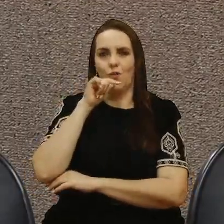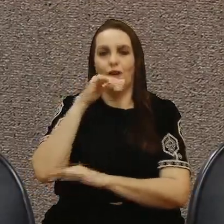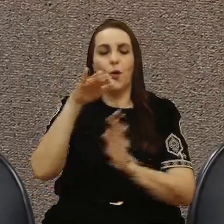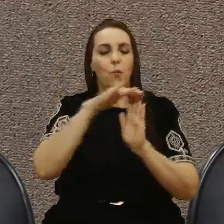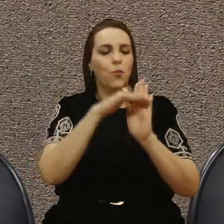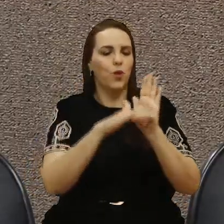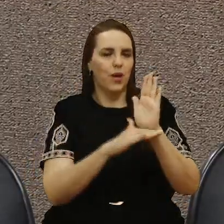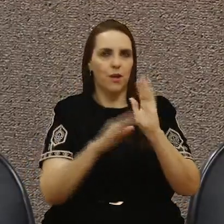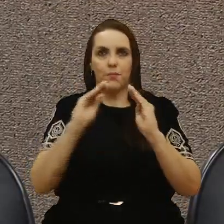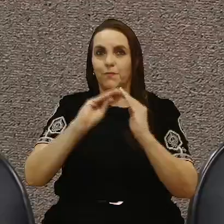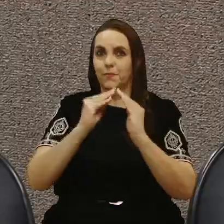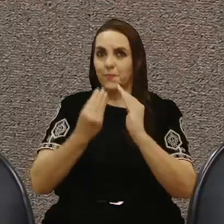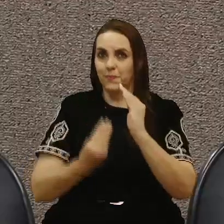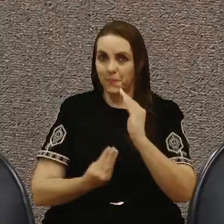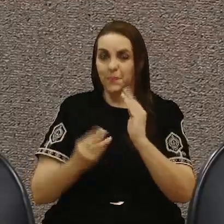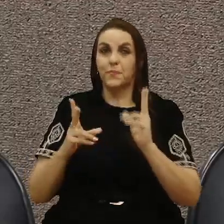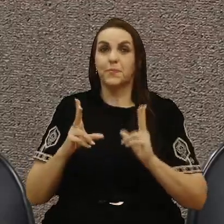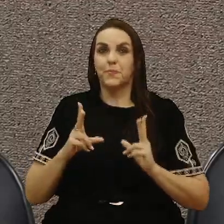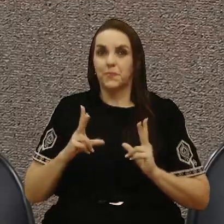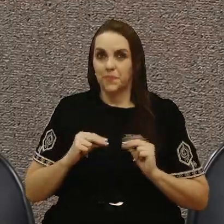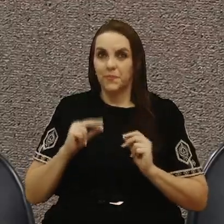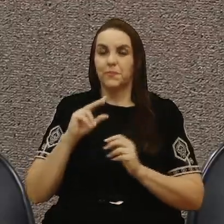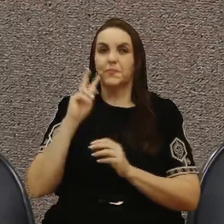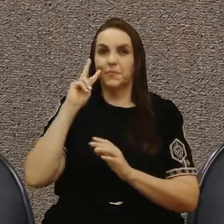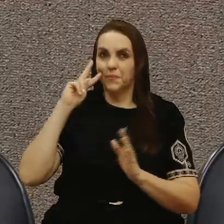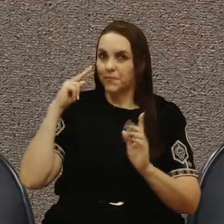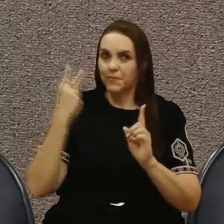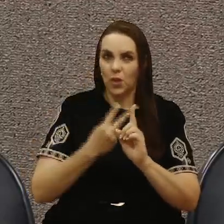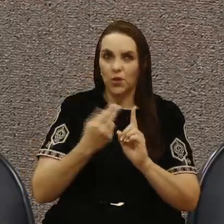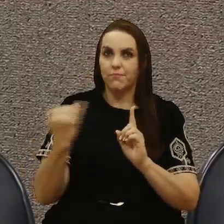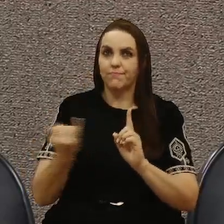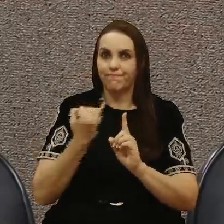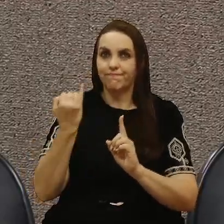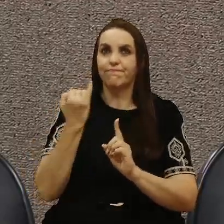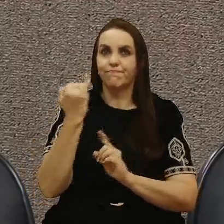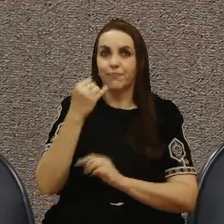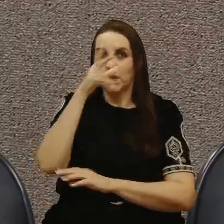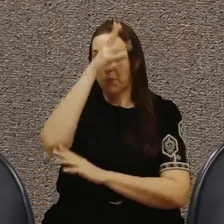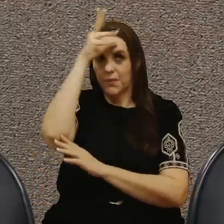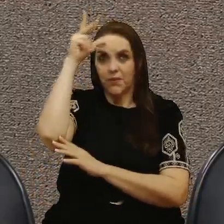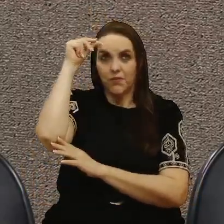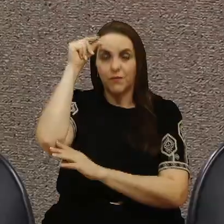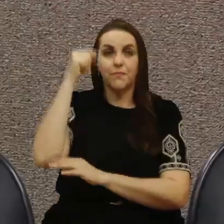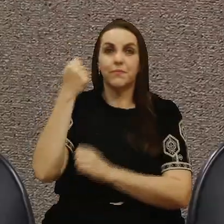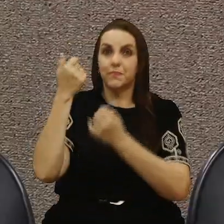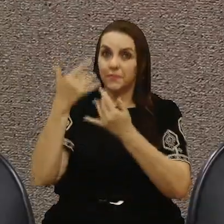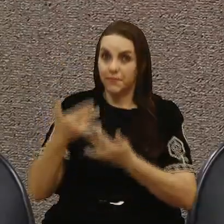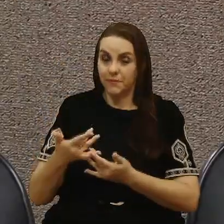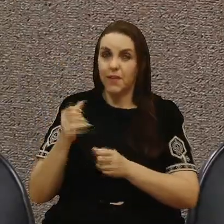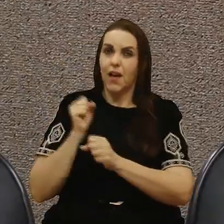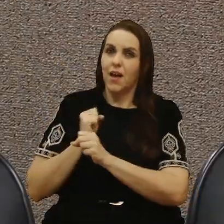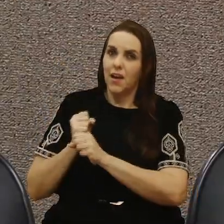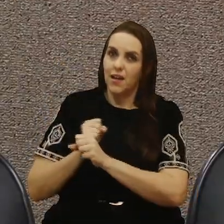SAMAI que merece o nosso reconhecimento, sem dúvida nenhuma. O prefeito falou muito sobre ele, que há muitos anos